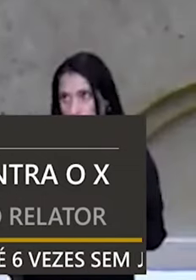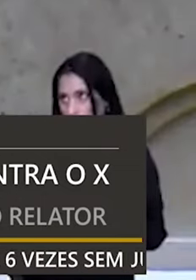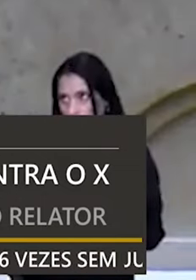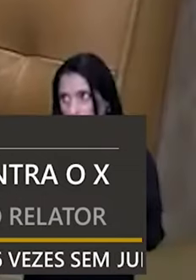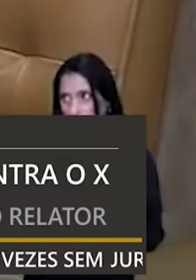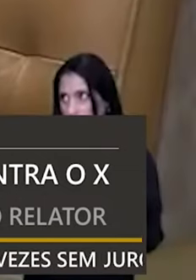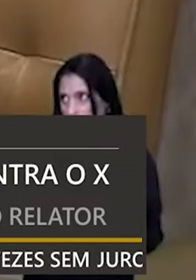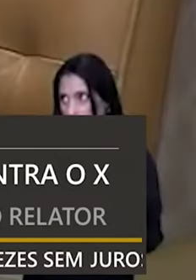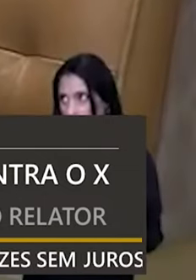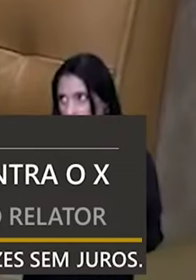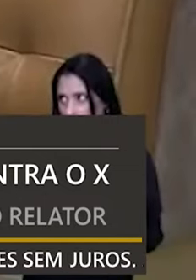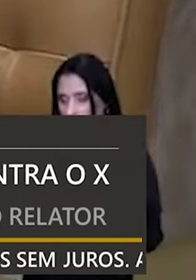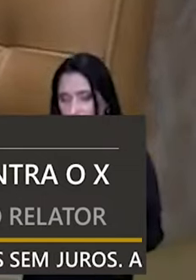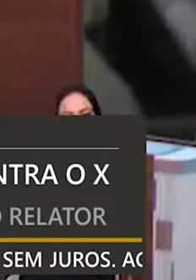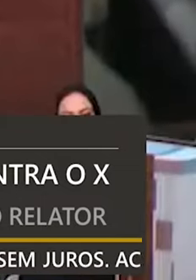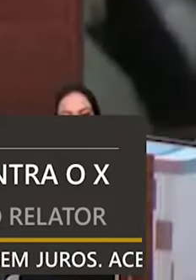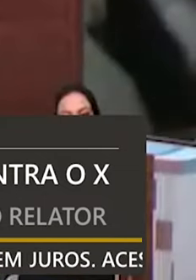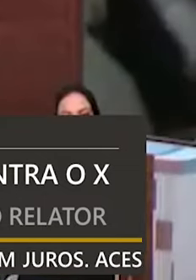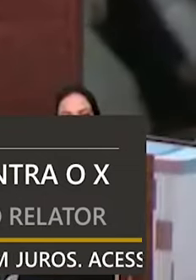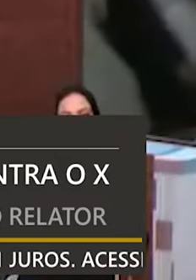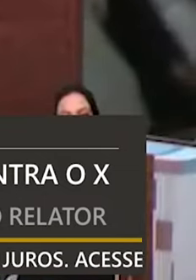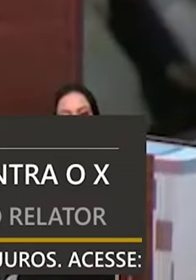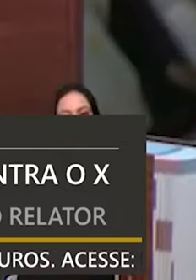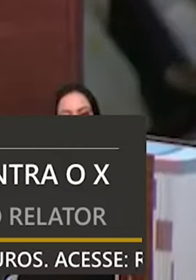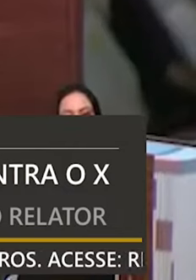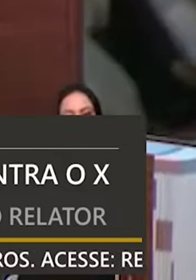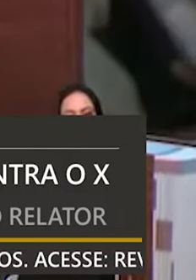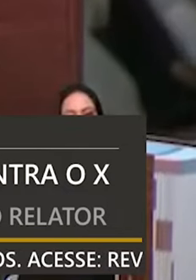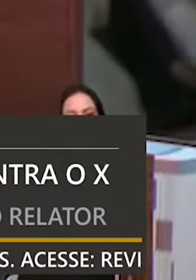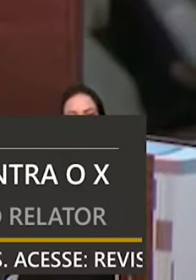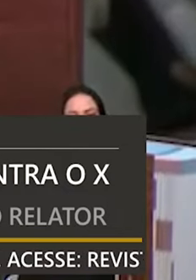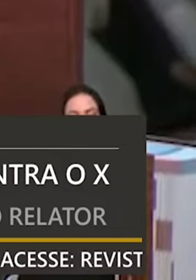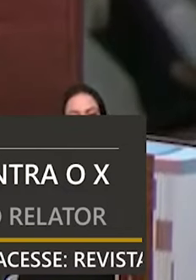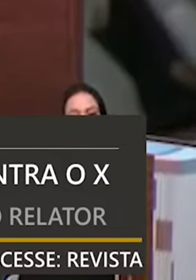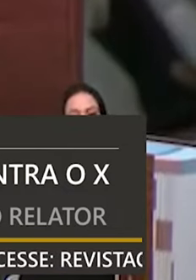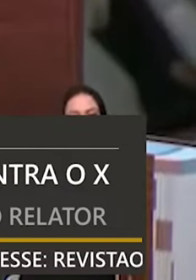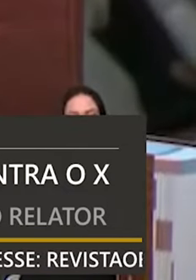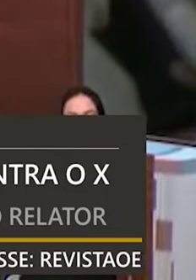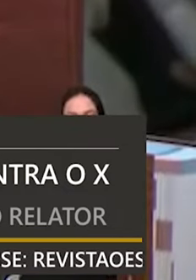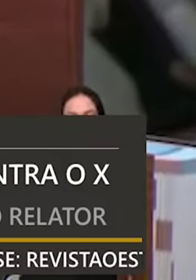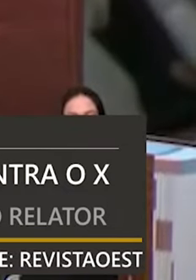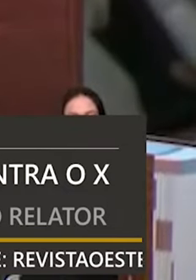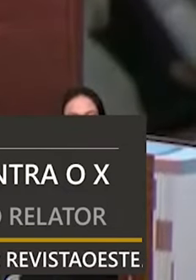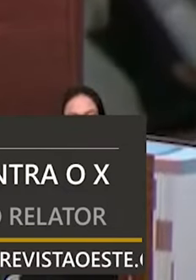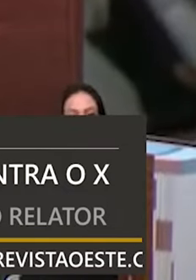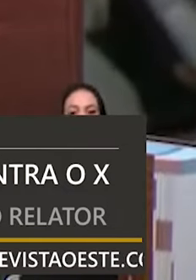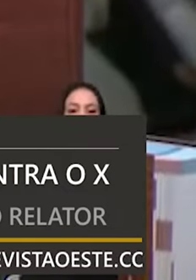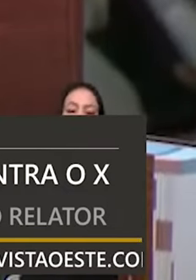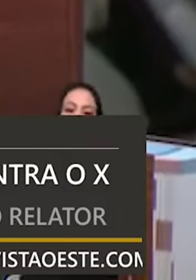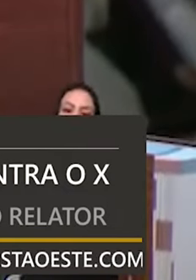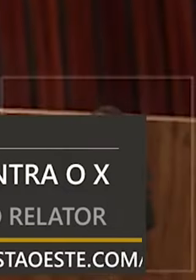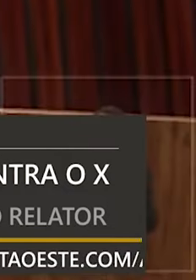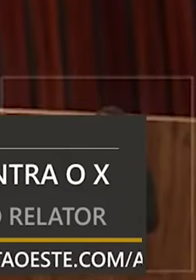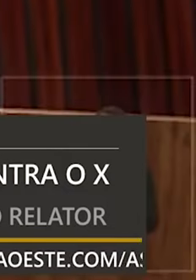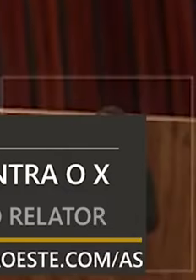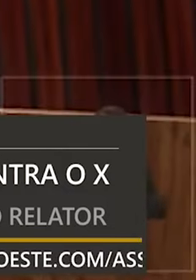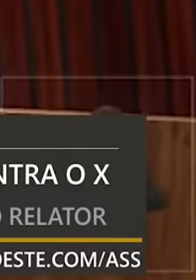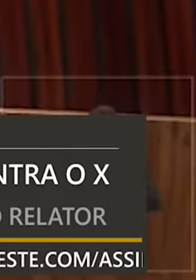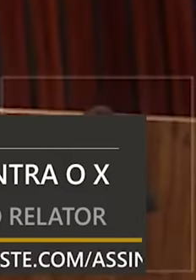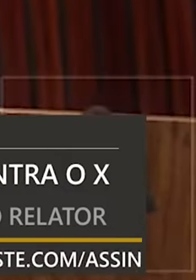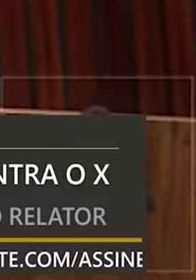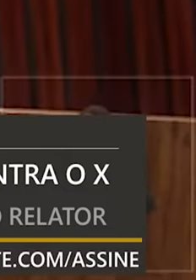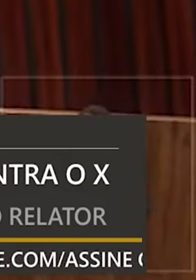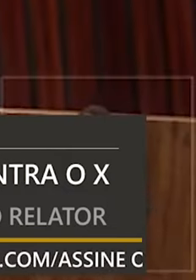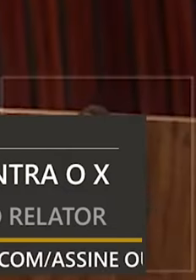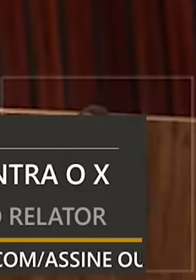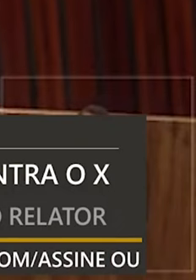esperança agora parece constatar que o escárnio venceu o cinismo o crime não Vencerá a justiça e Aviso aos